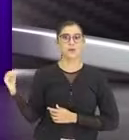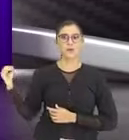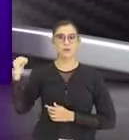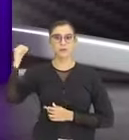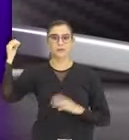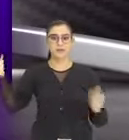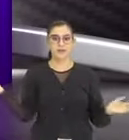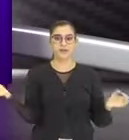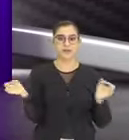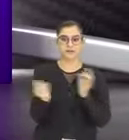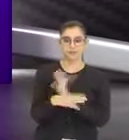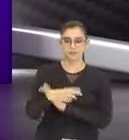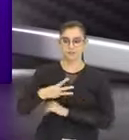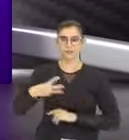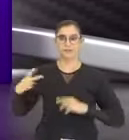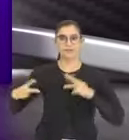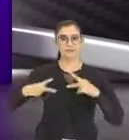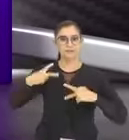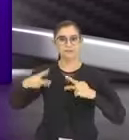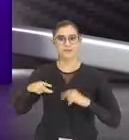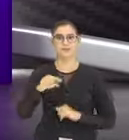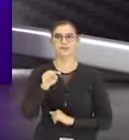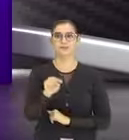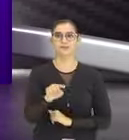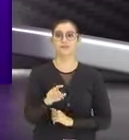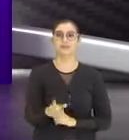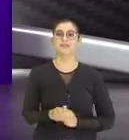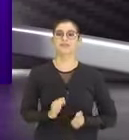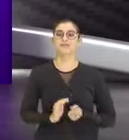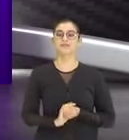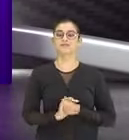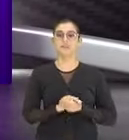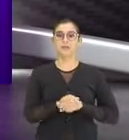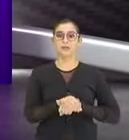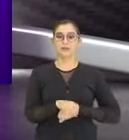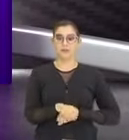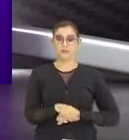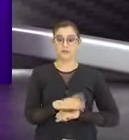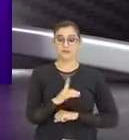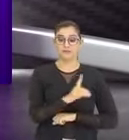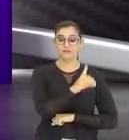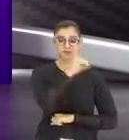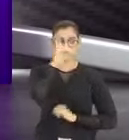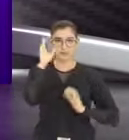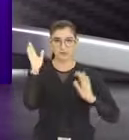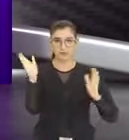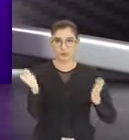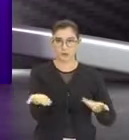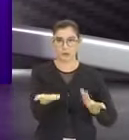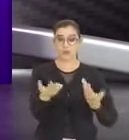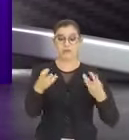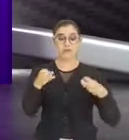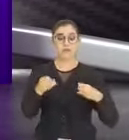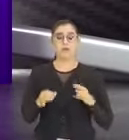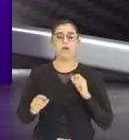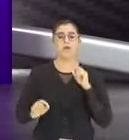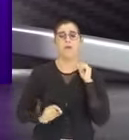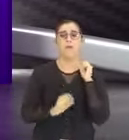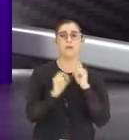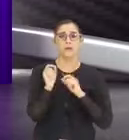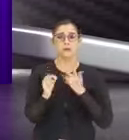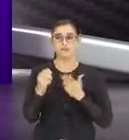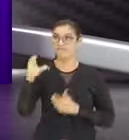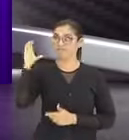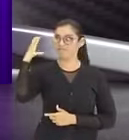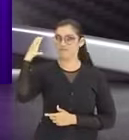terceiro bimestre para você. Nessa noite, na noite desse dia, nós vamos falar um pouquinho sobre ciência, sobre